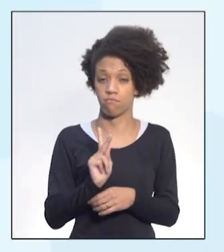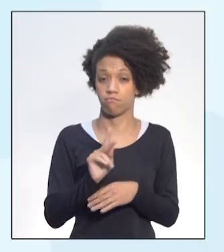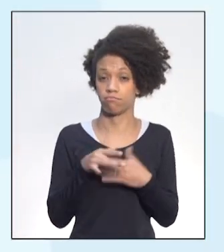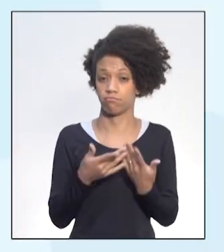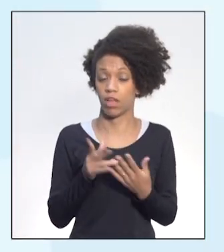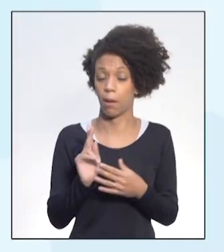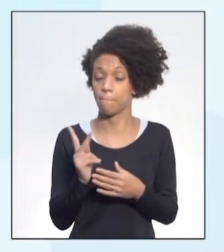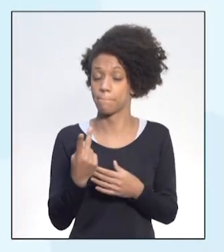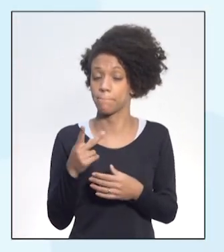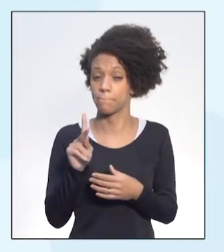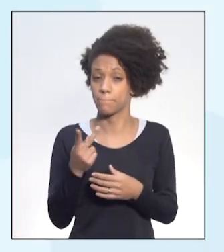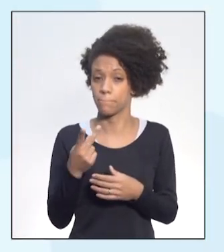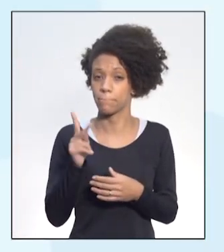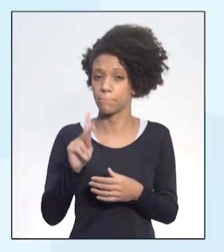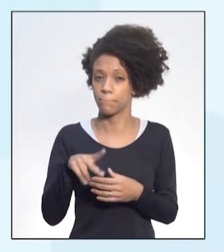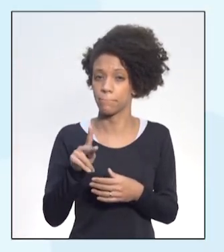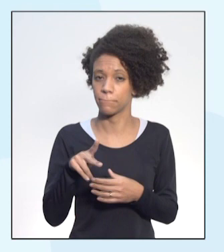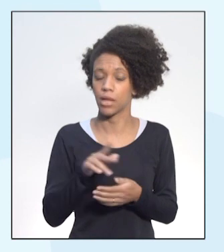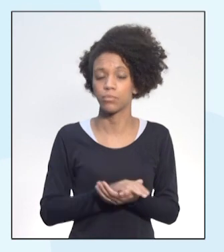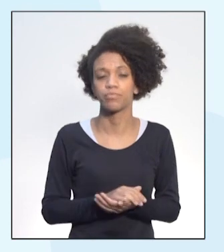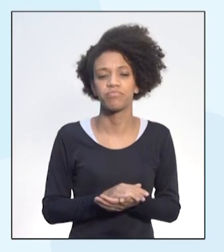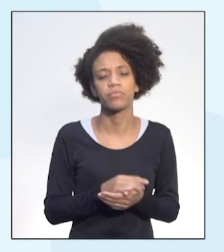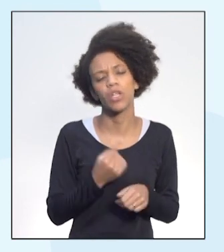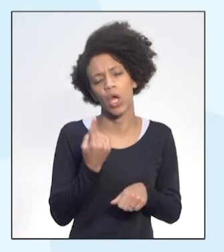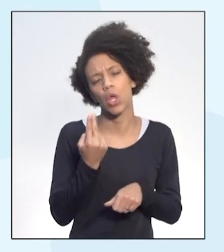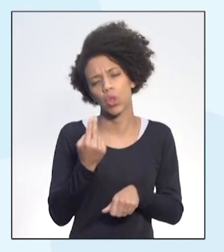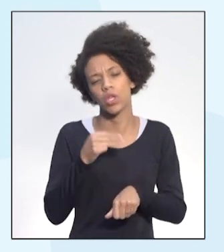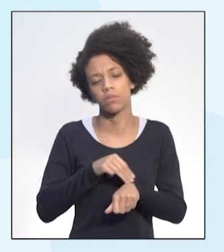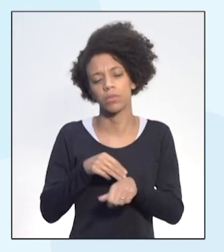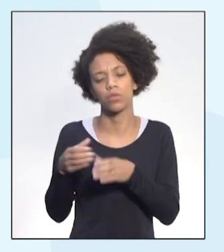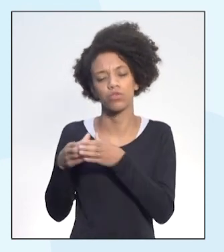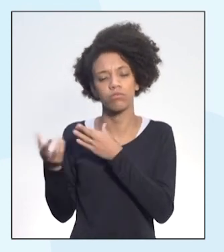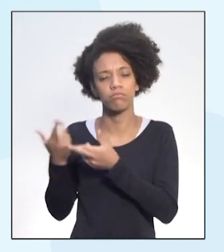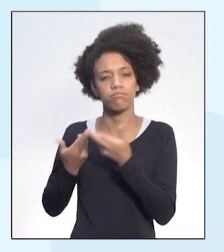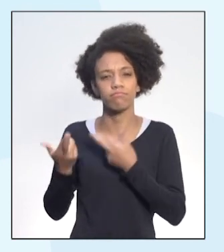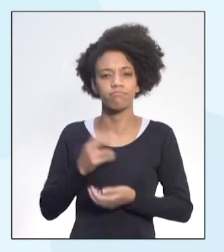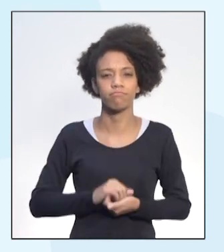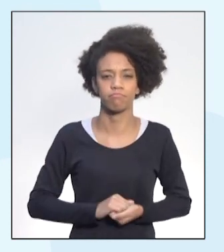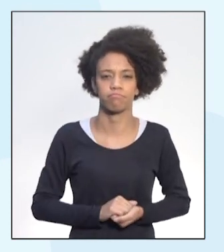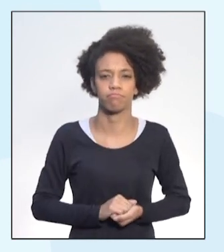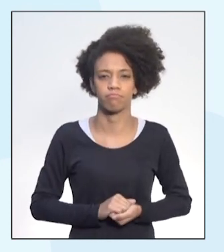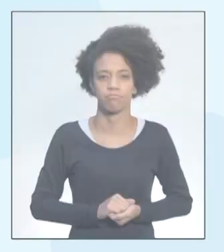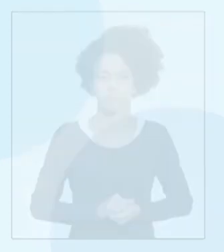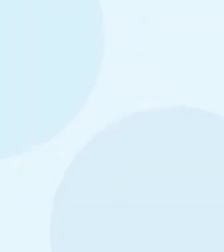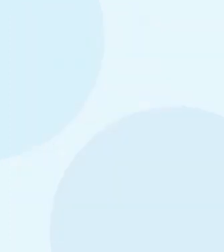pH? Então, eu vou dar para vocês 2 minutinhos para vocês interagirem no chat. Vamos lá?